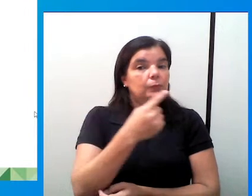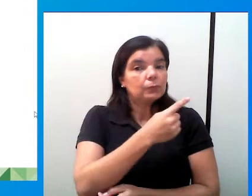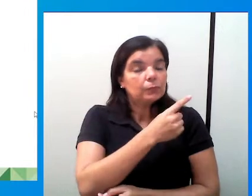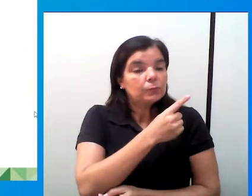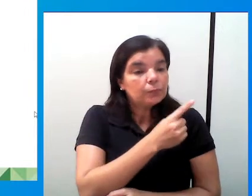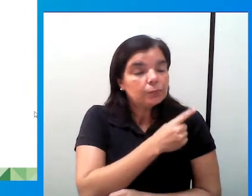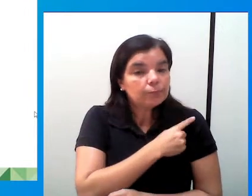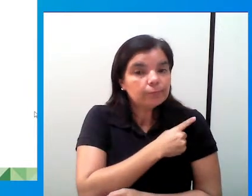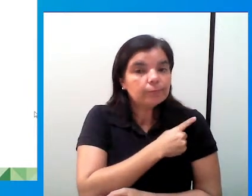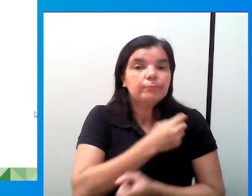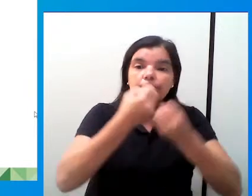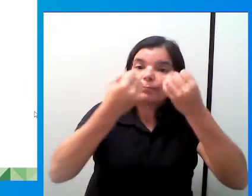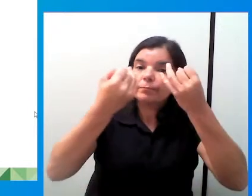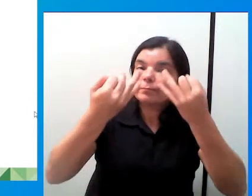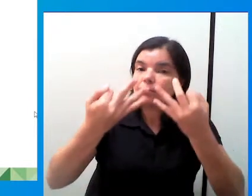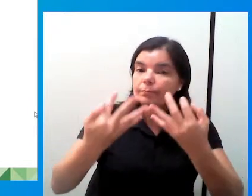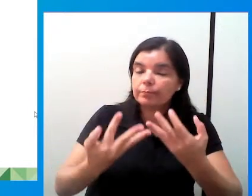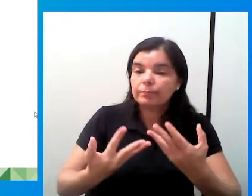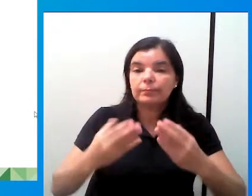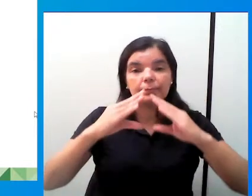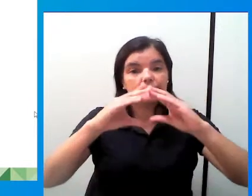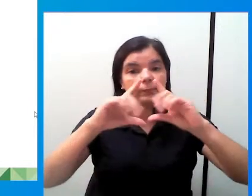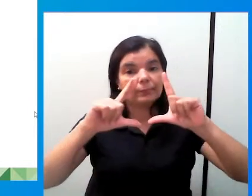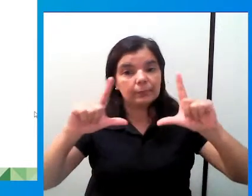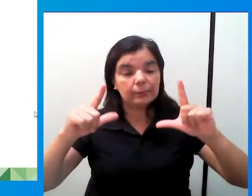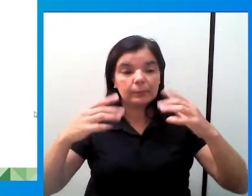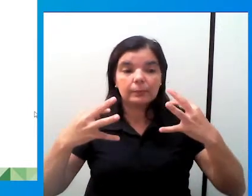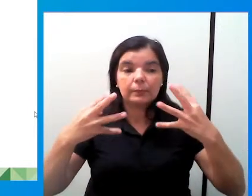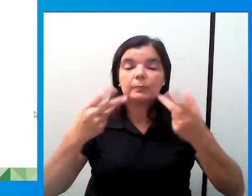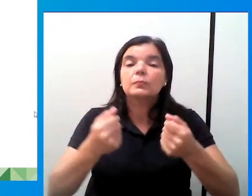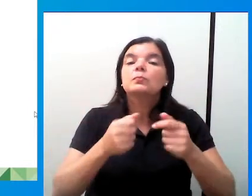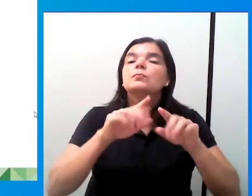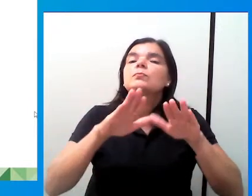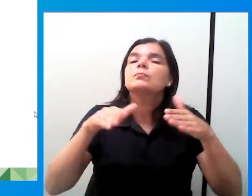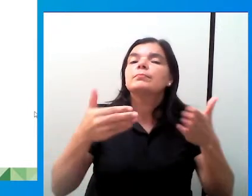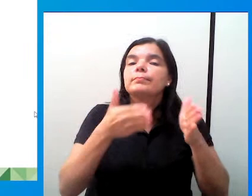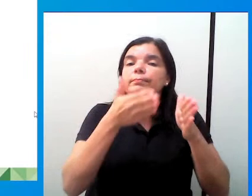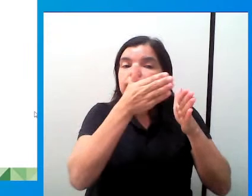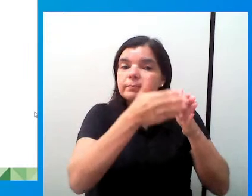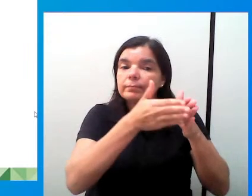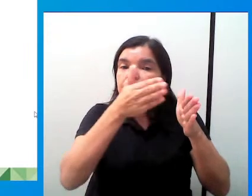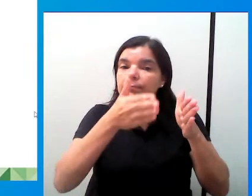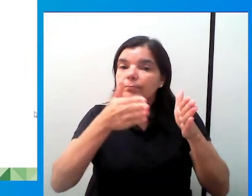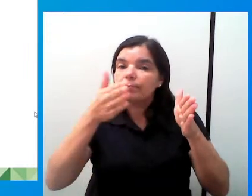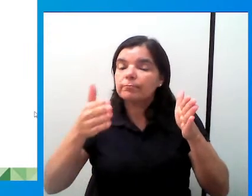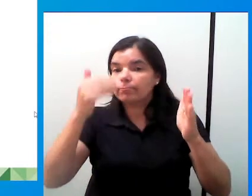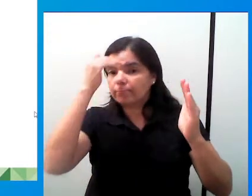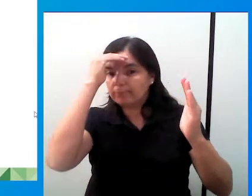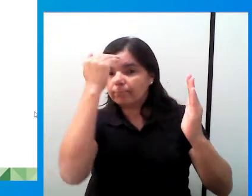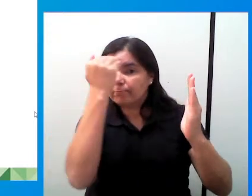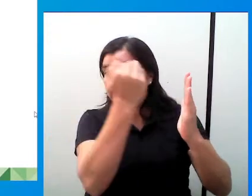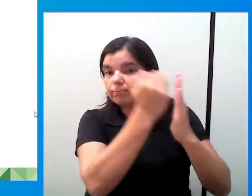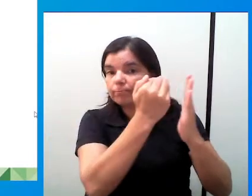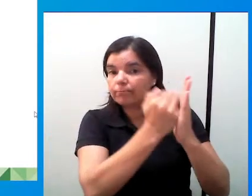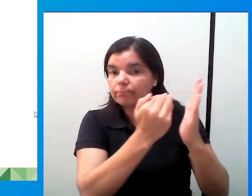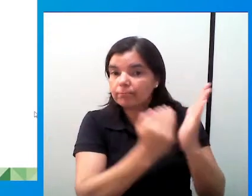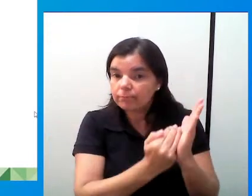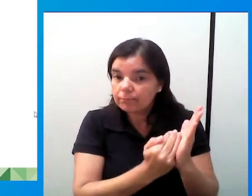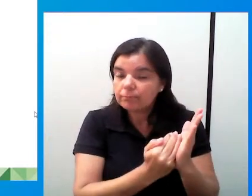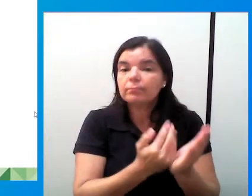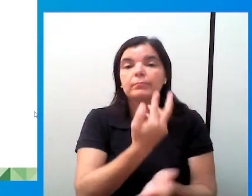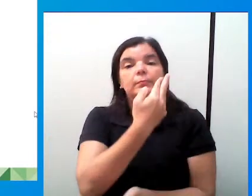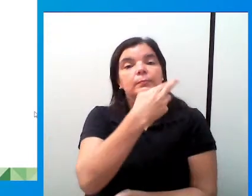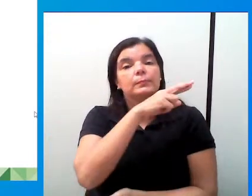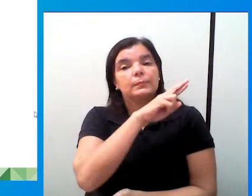deixássemos claro para todo mundo quais eram as etapas que íamos seguir, quais eram as responsabilidades e